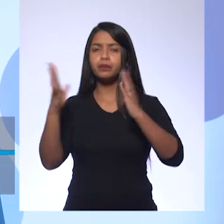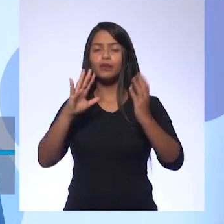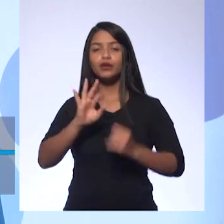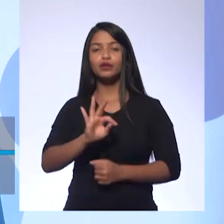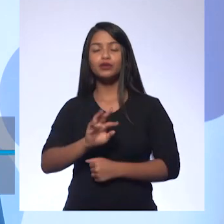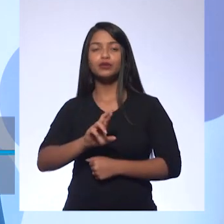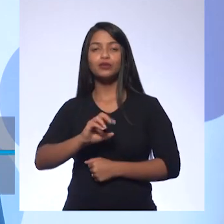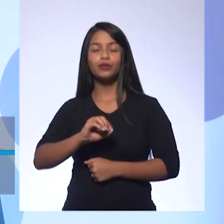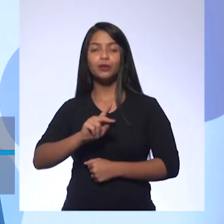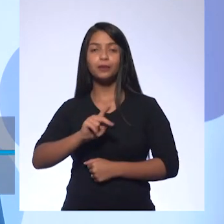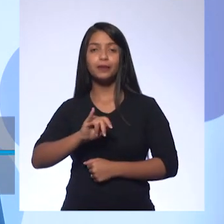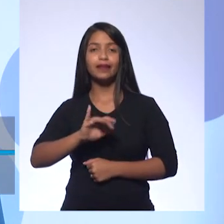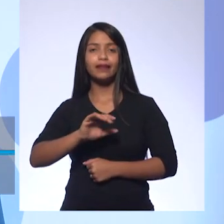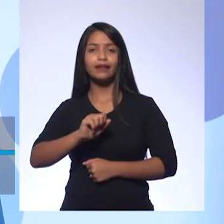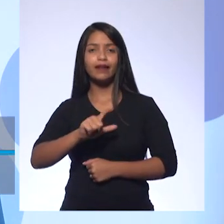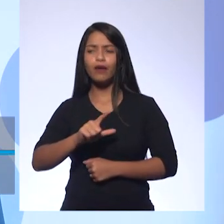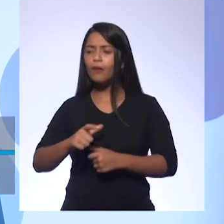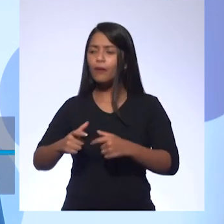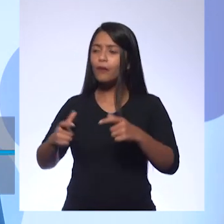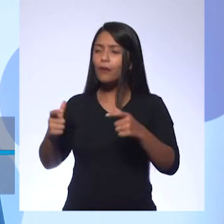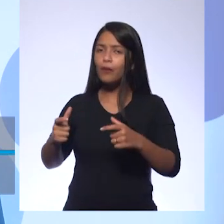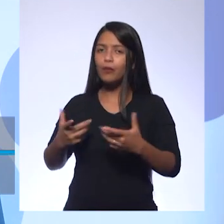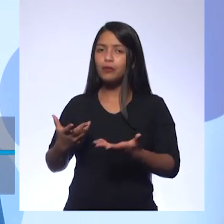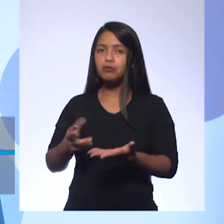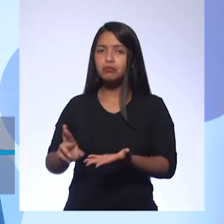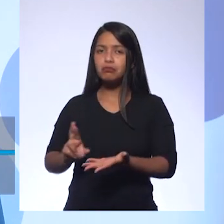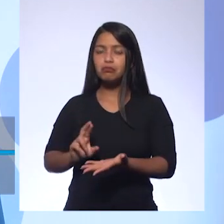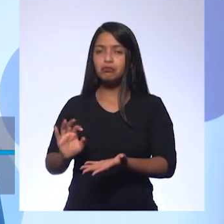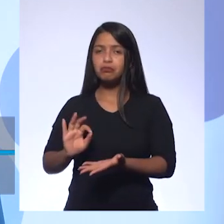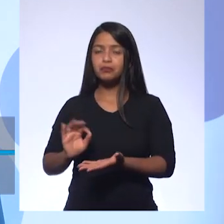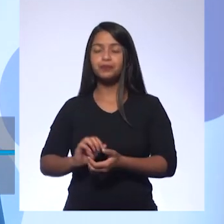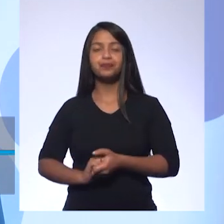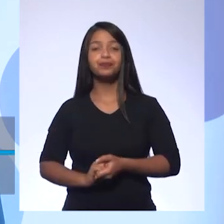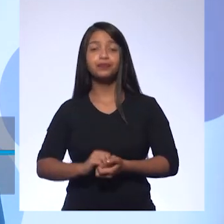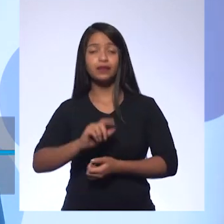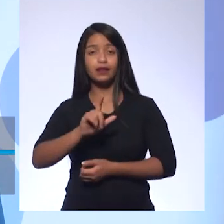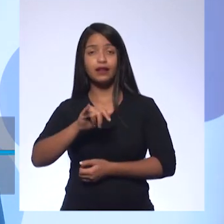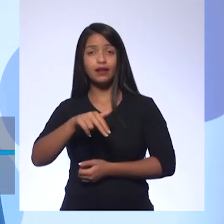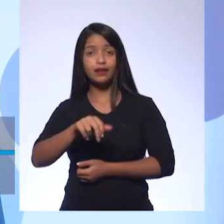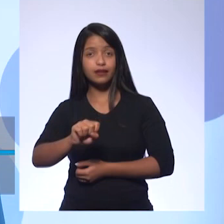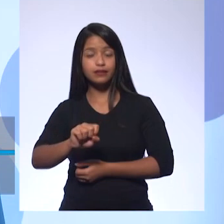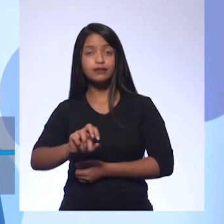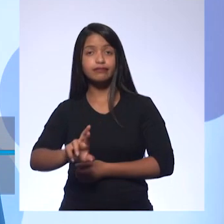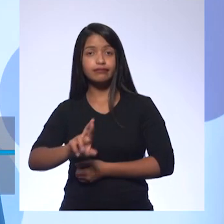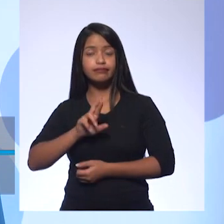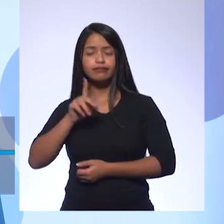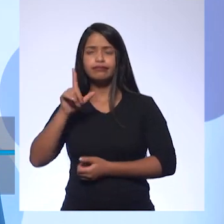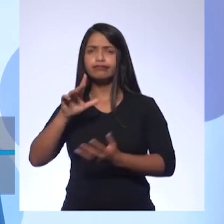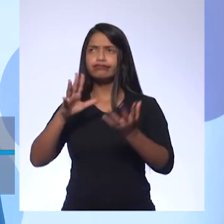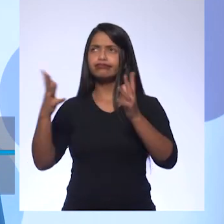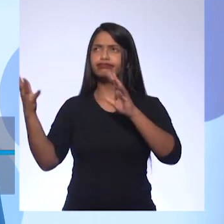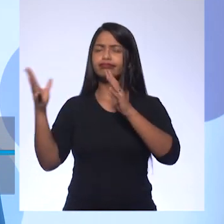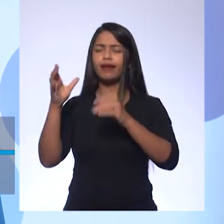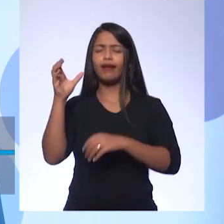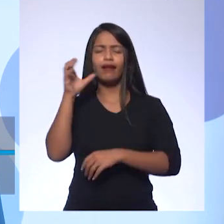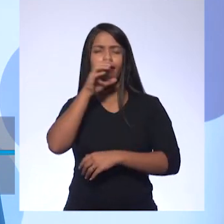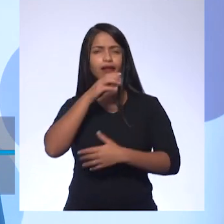Tem tempo ainda de colocar de onde é. Lins, clima muito quente. Quente demais aí por tudo em